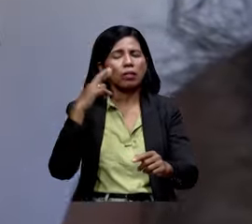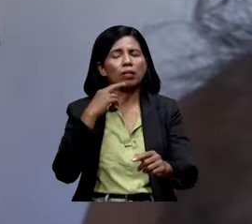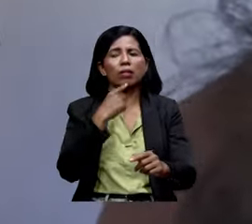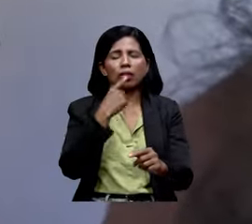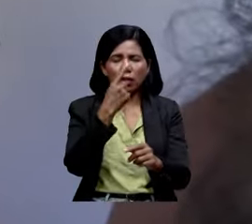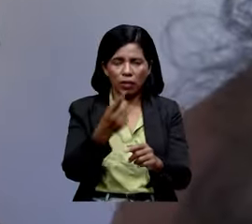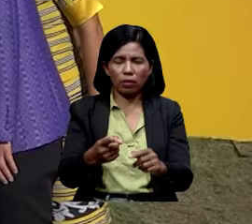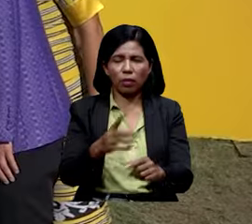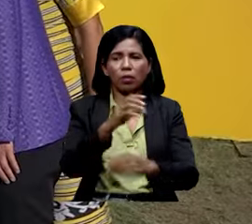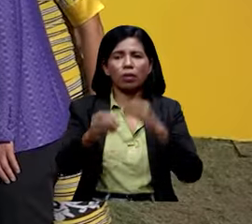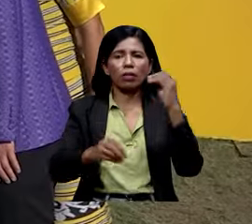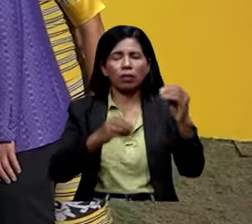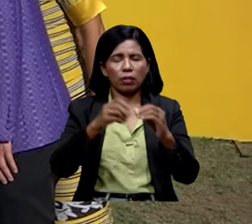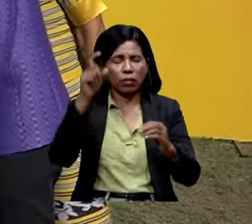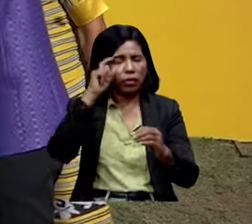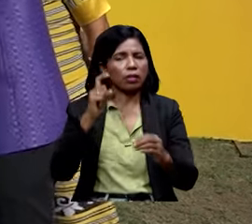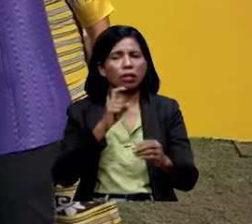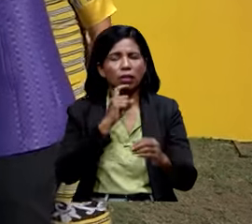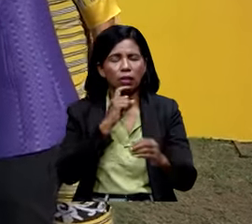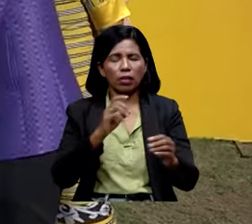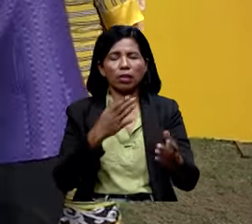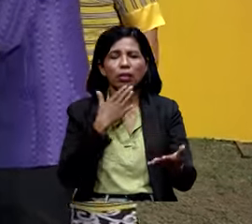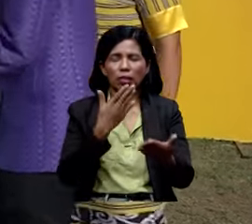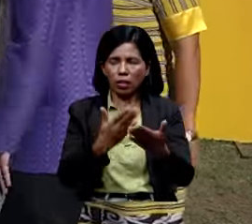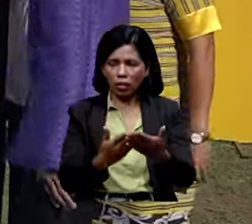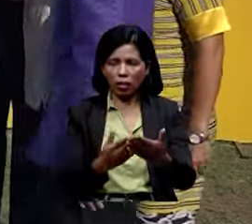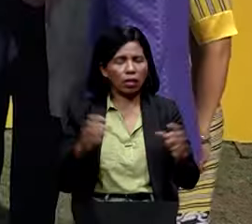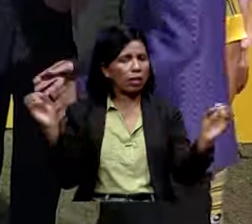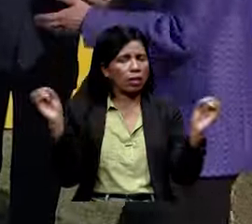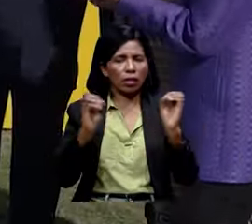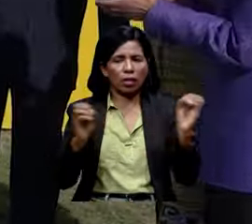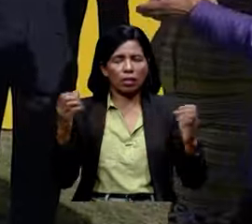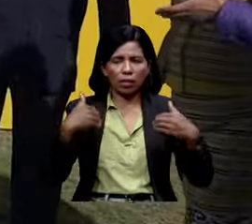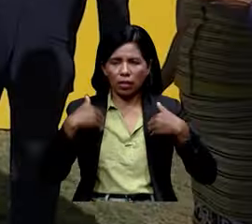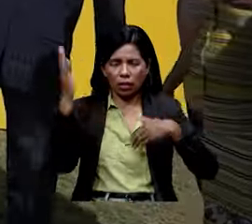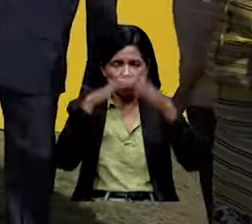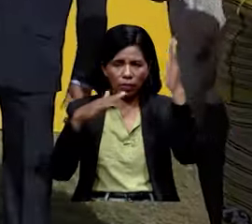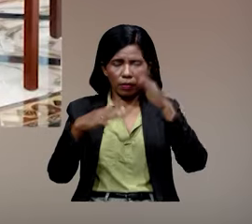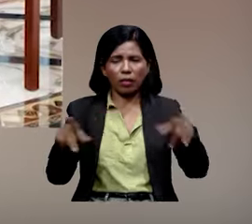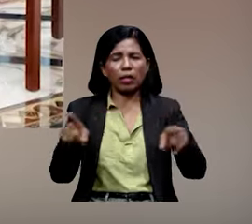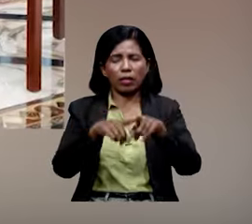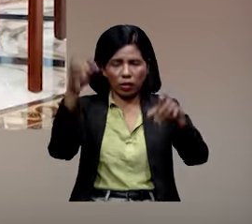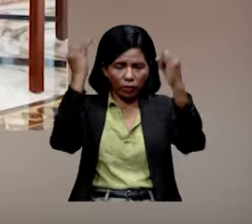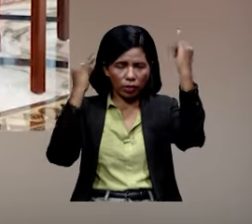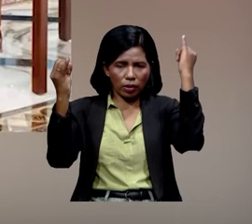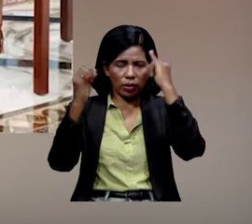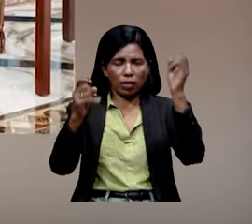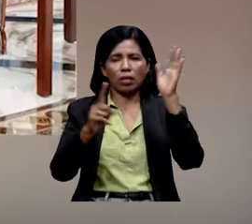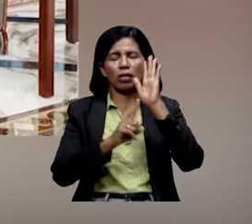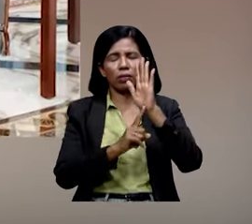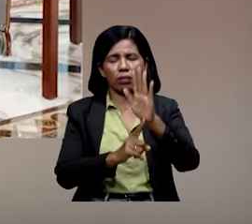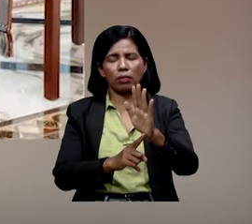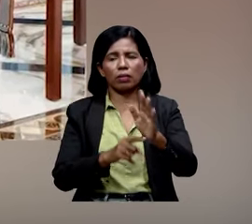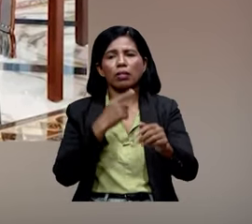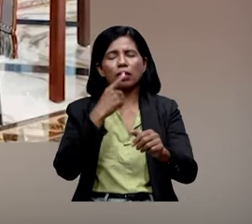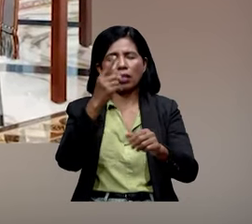clarifica relação ao Cairala Sanana Guzmão de aquela, la ira desentendimento, a nessa informação no Bespalha no